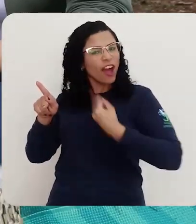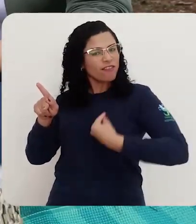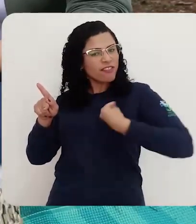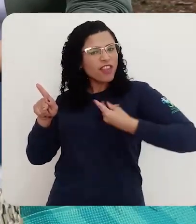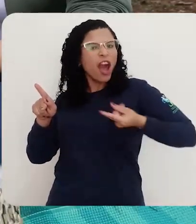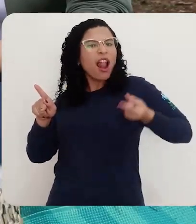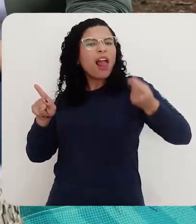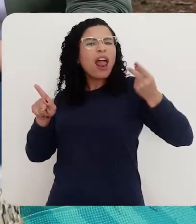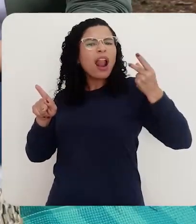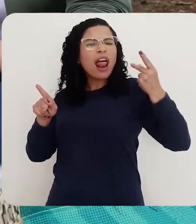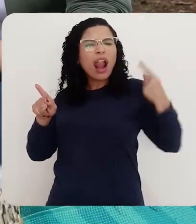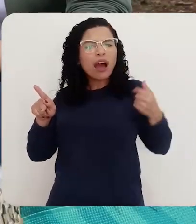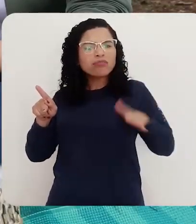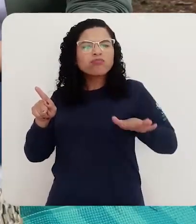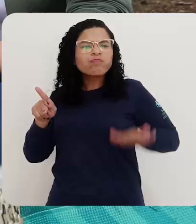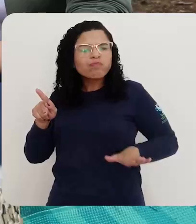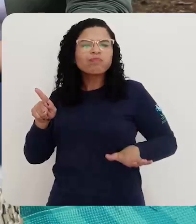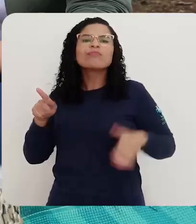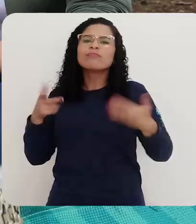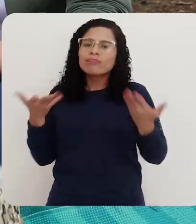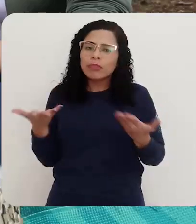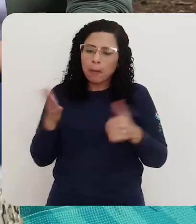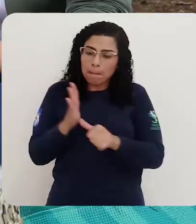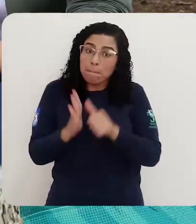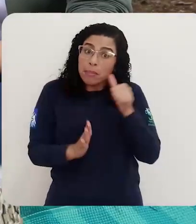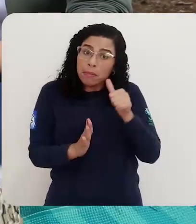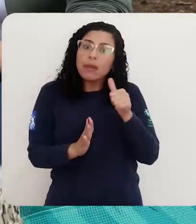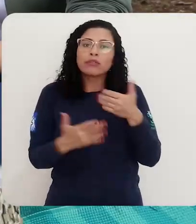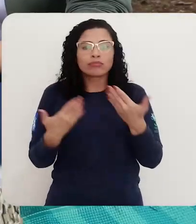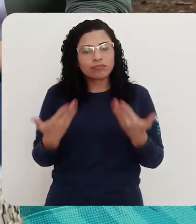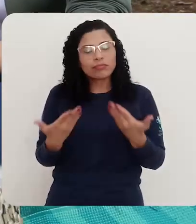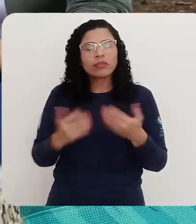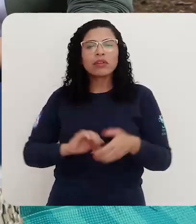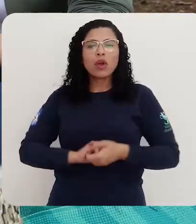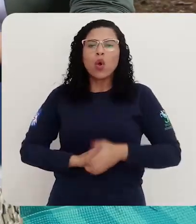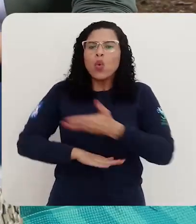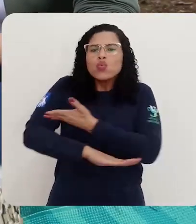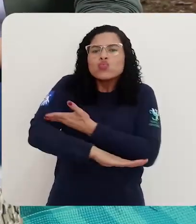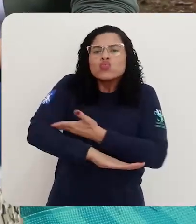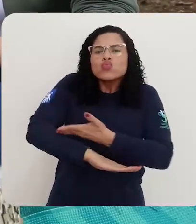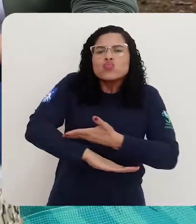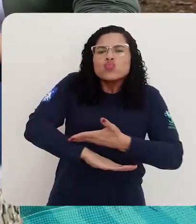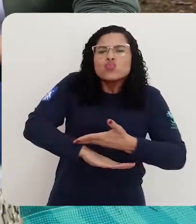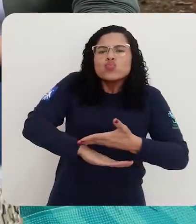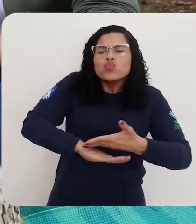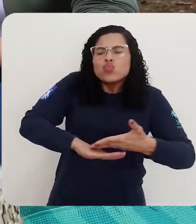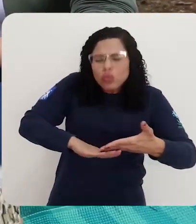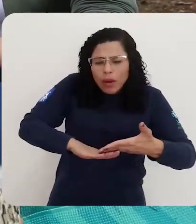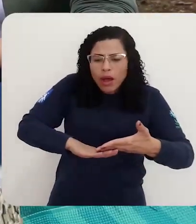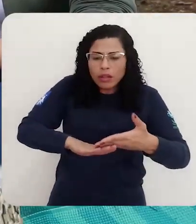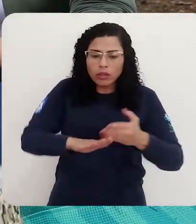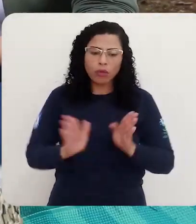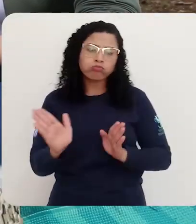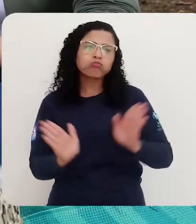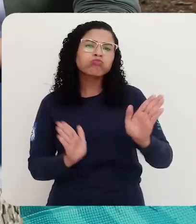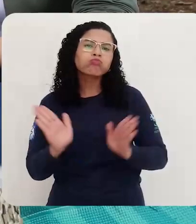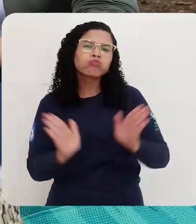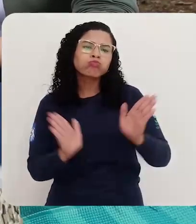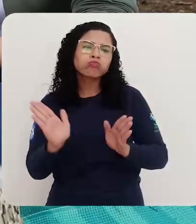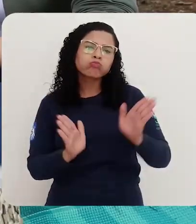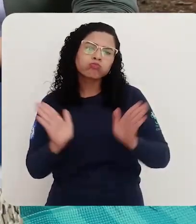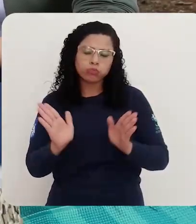já vivia desde a nossa infância inicial, nossa primeira infância. Então, a gente costumava ficar fazendo sempre esses